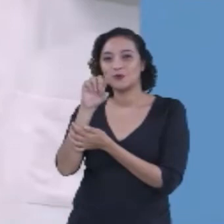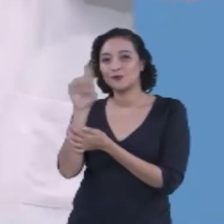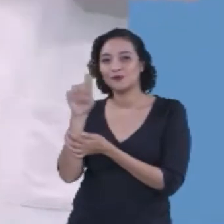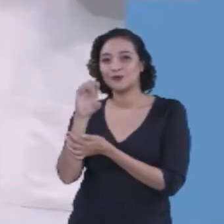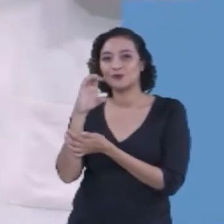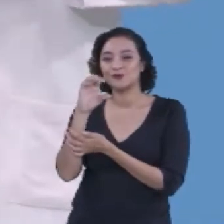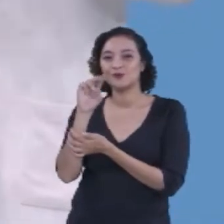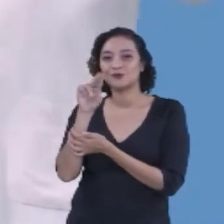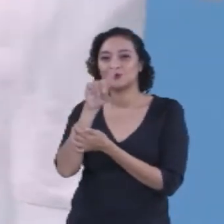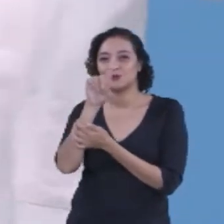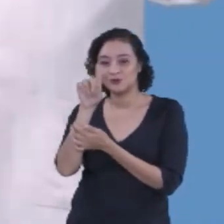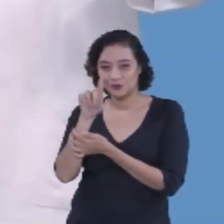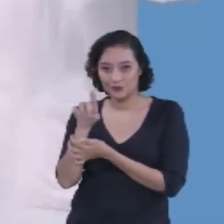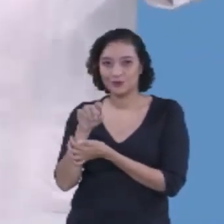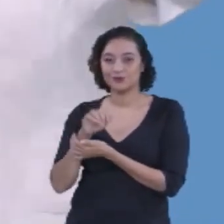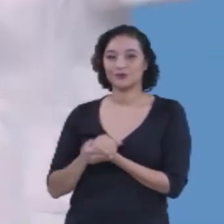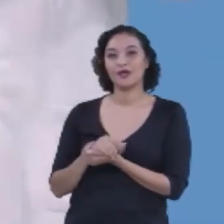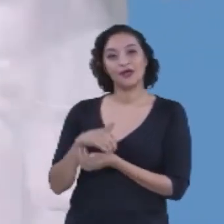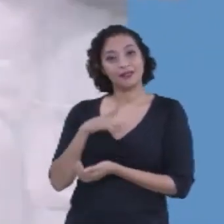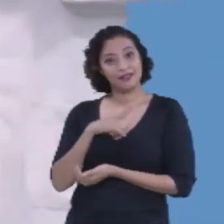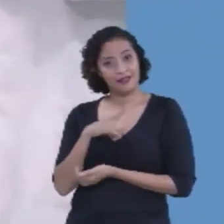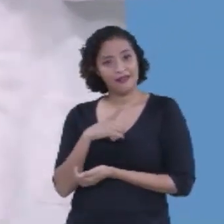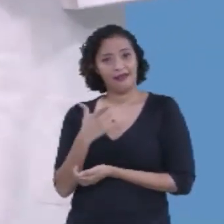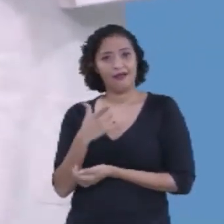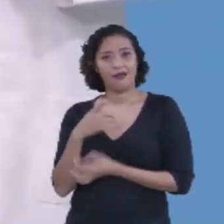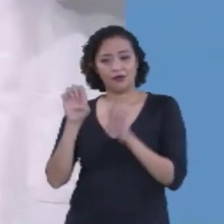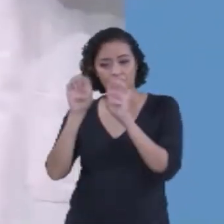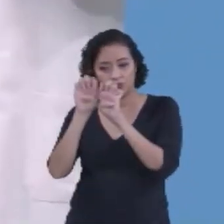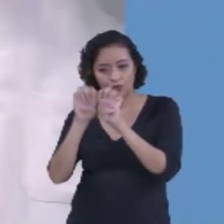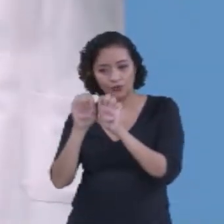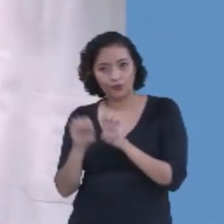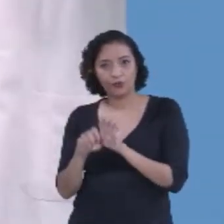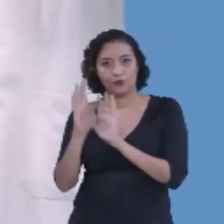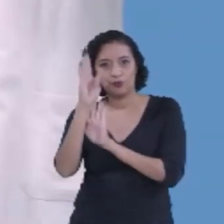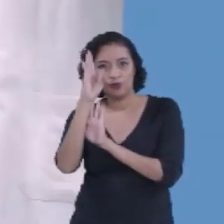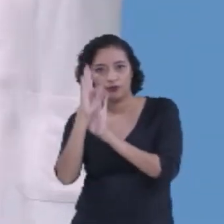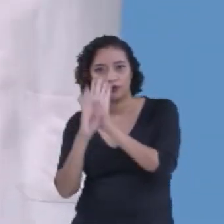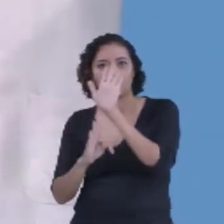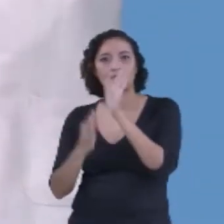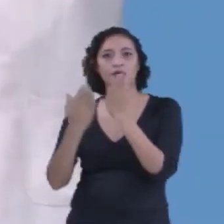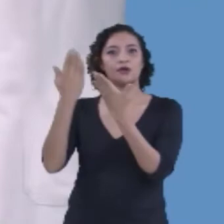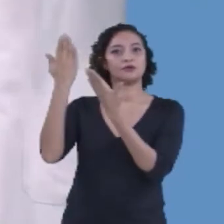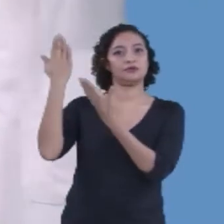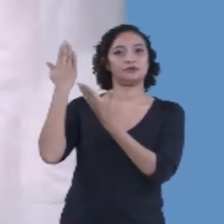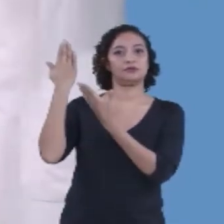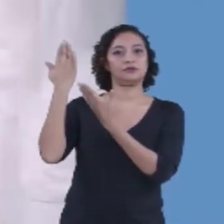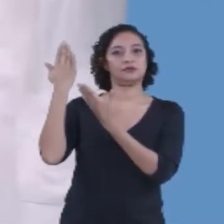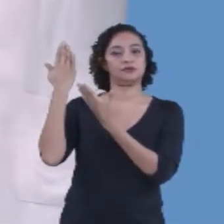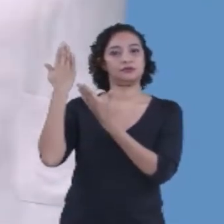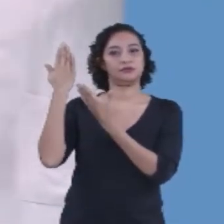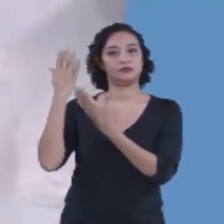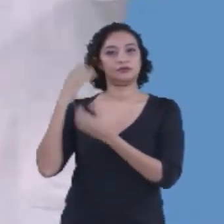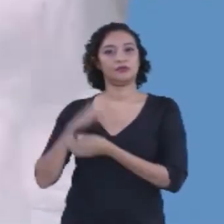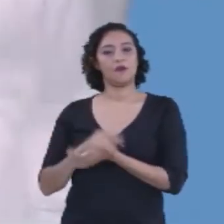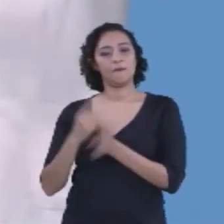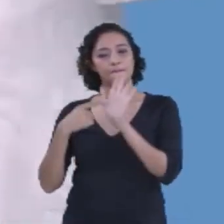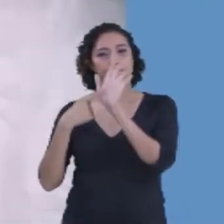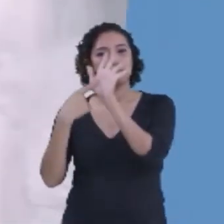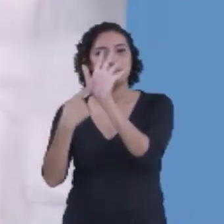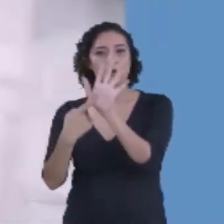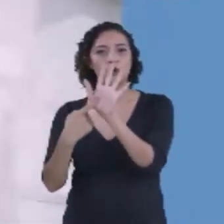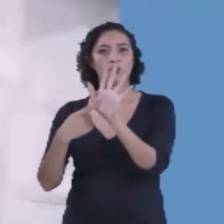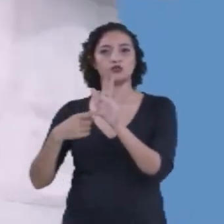toda uma estrutura também, ele é organizado de forma a fazer com que nós produzamos, ou seja, possamos